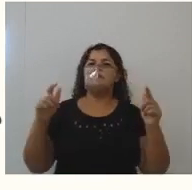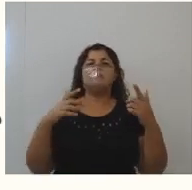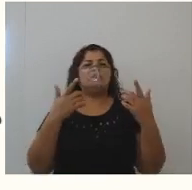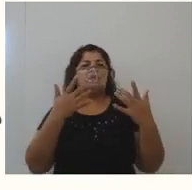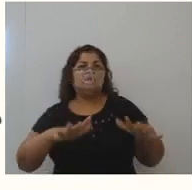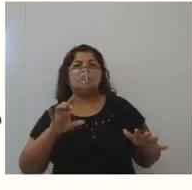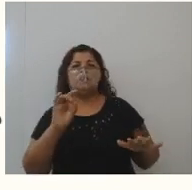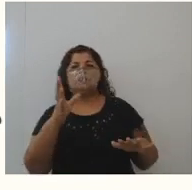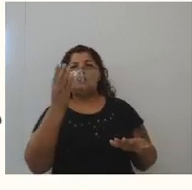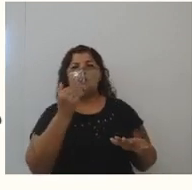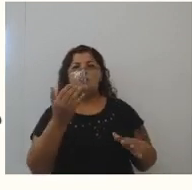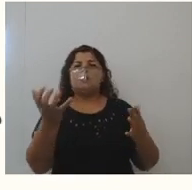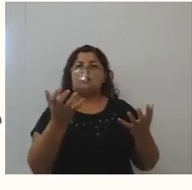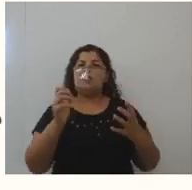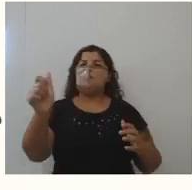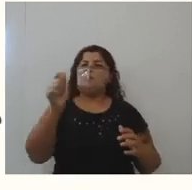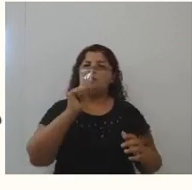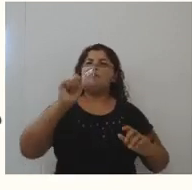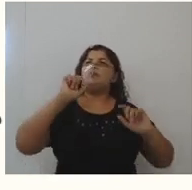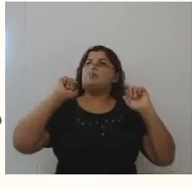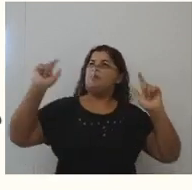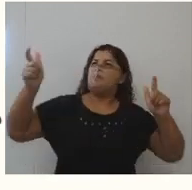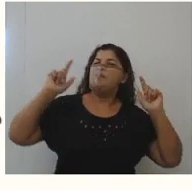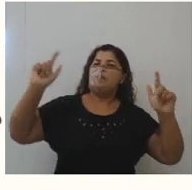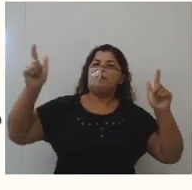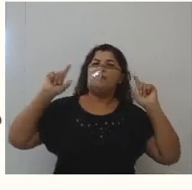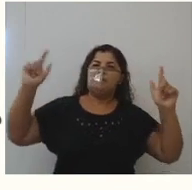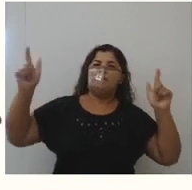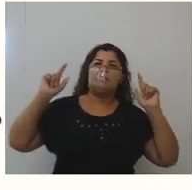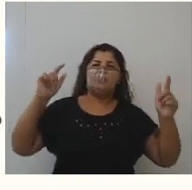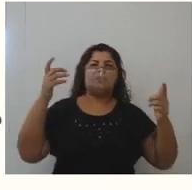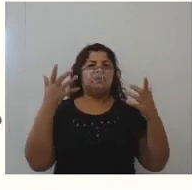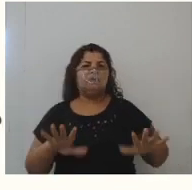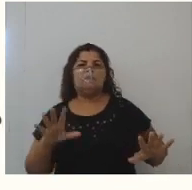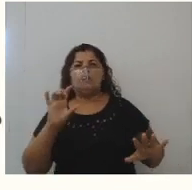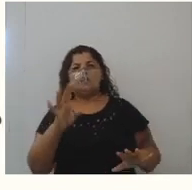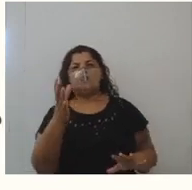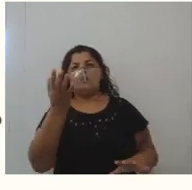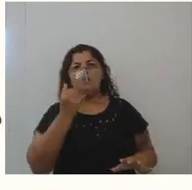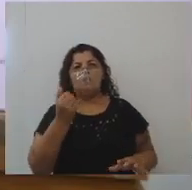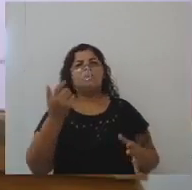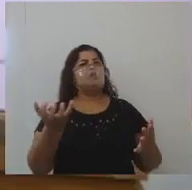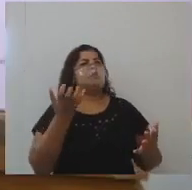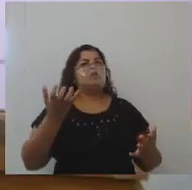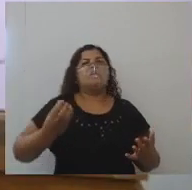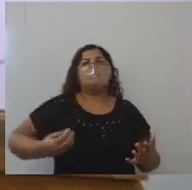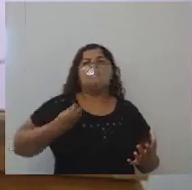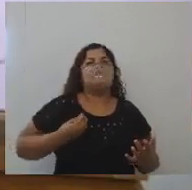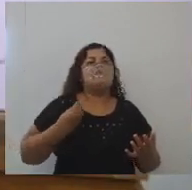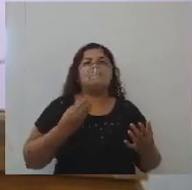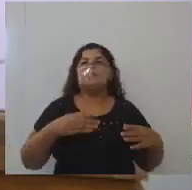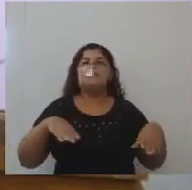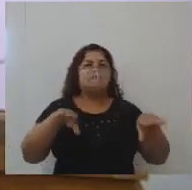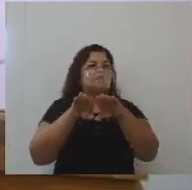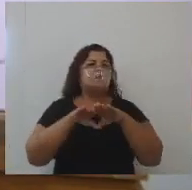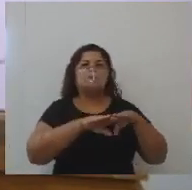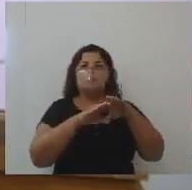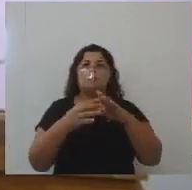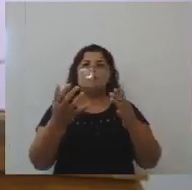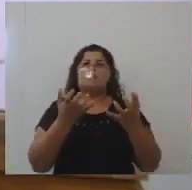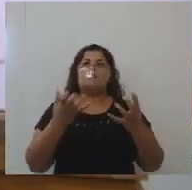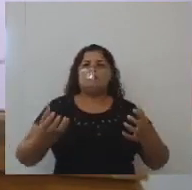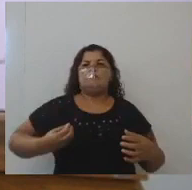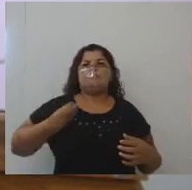comida, a gente quer bebida, diversão, balé. A gente não quer só comida, a gente quer a vida como a vida quer. Eu